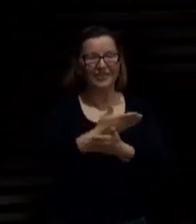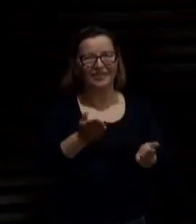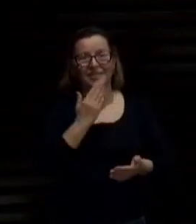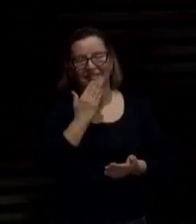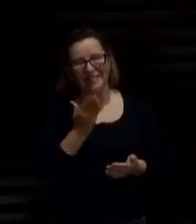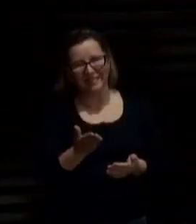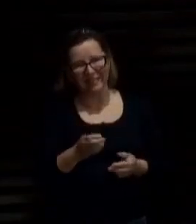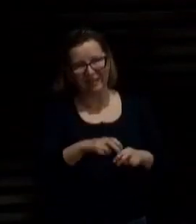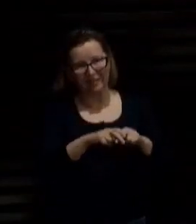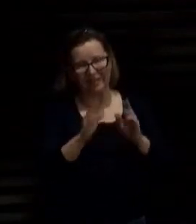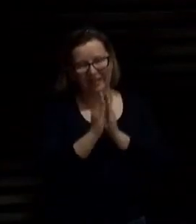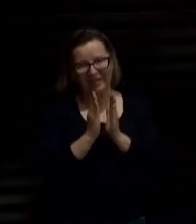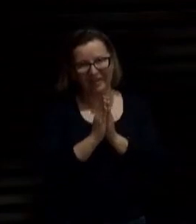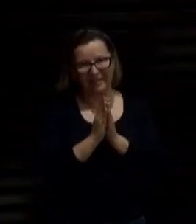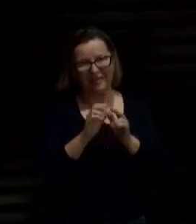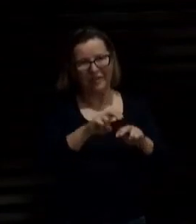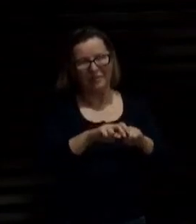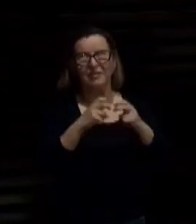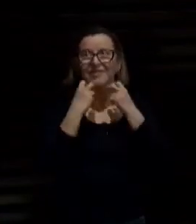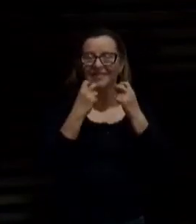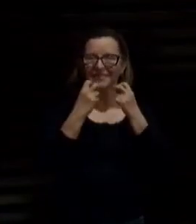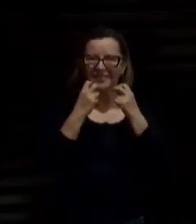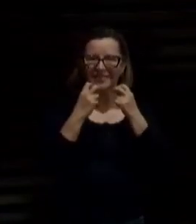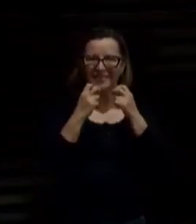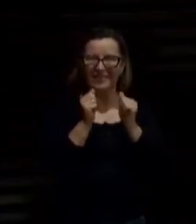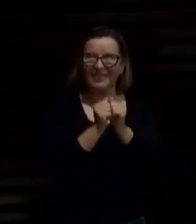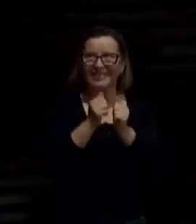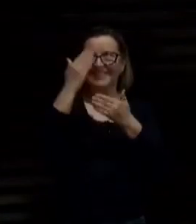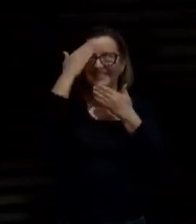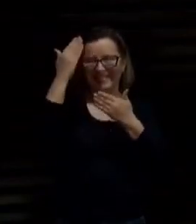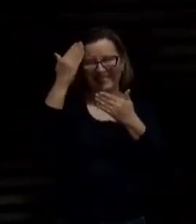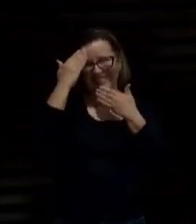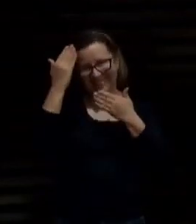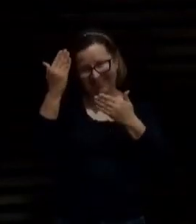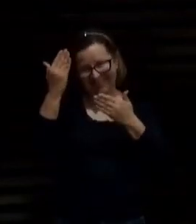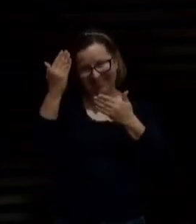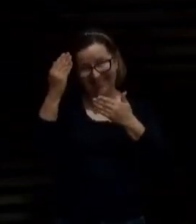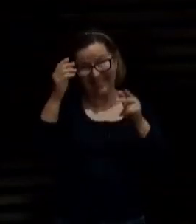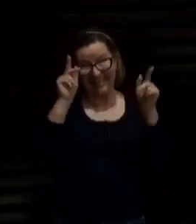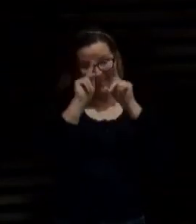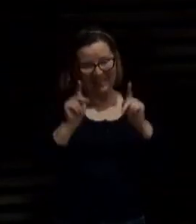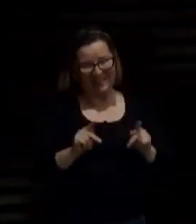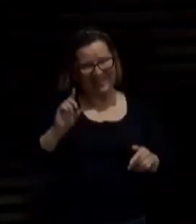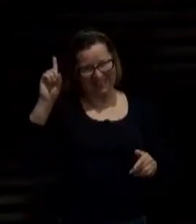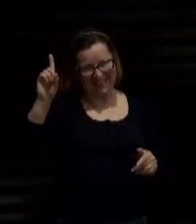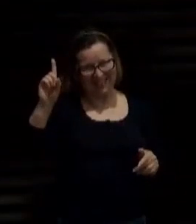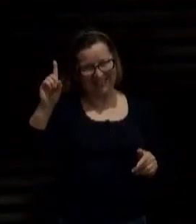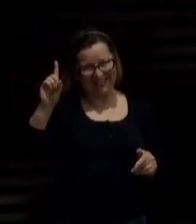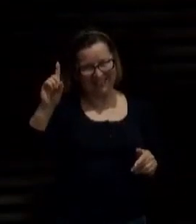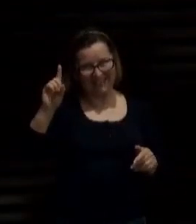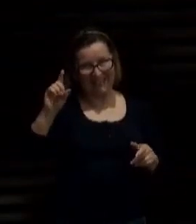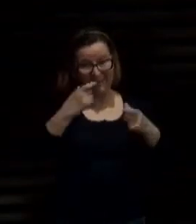petições, pela oração e pela súplica, com ações de graças. E a paz de Deus, que